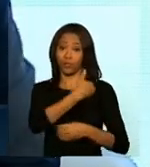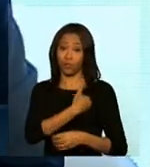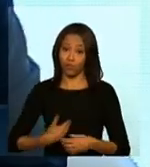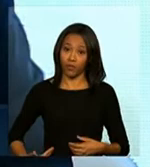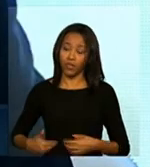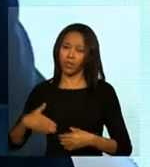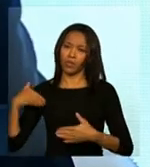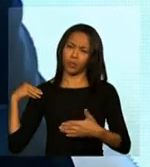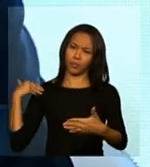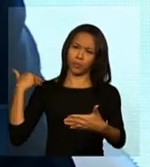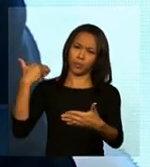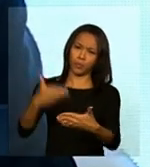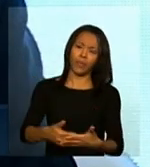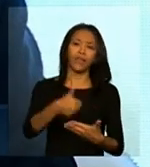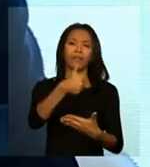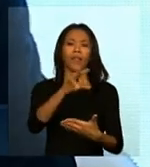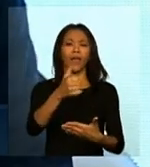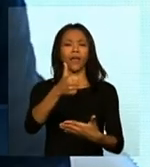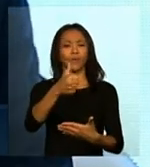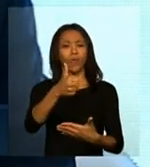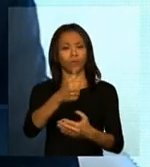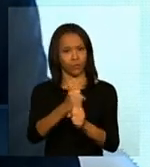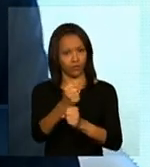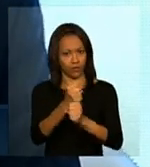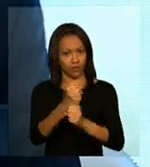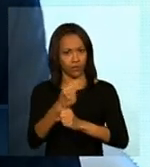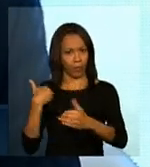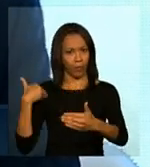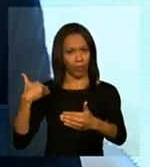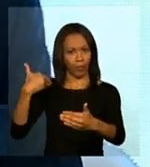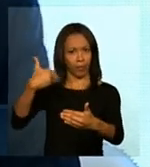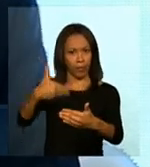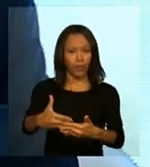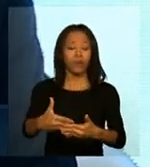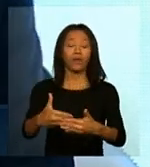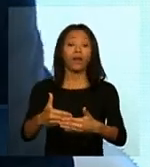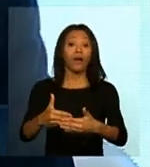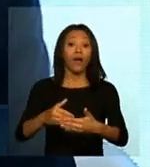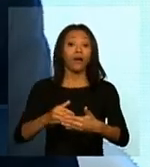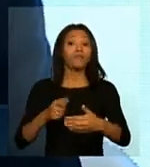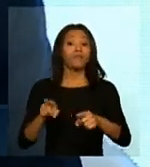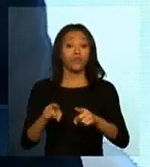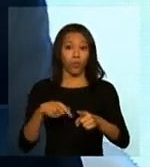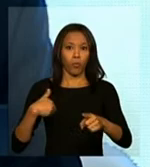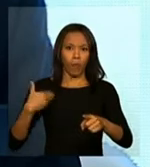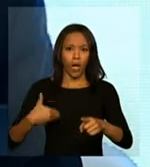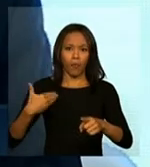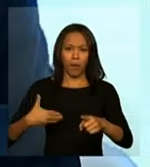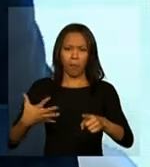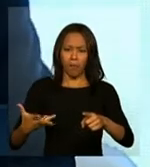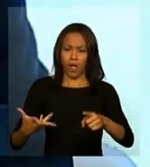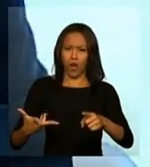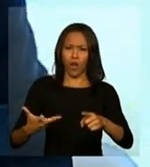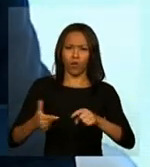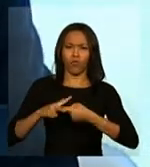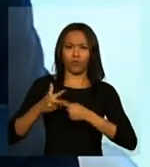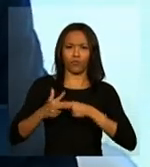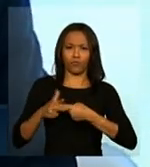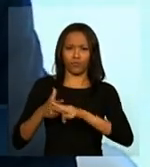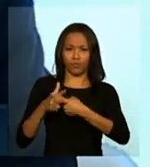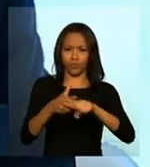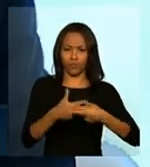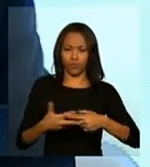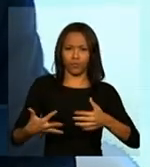desses últimos 10, 11 anos, foram se desenvolvendo ou consolidando algumas coisas que já